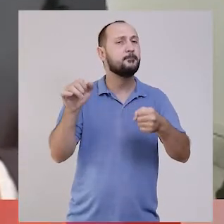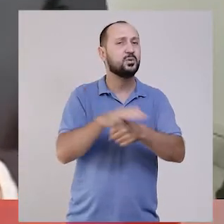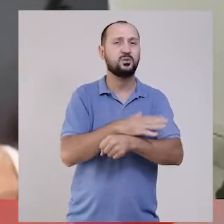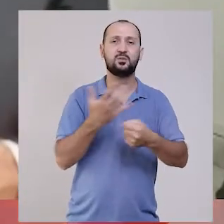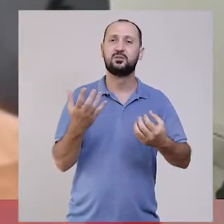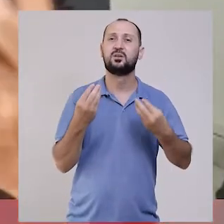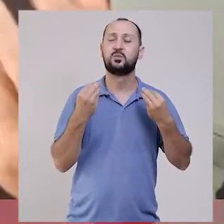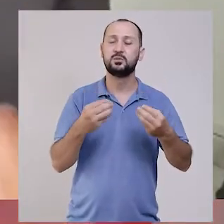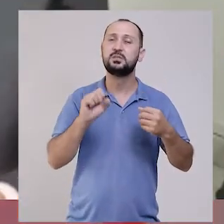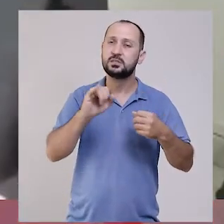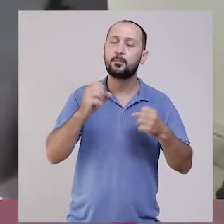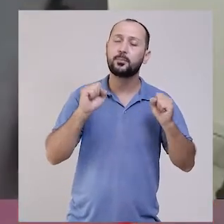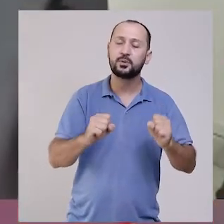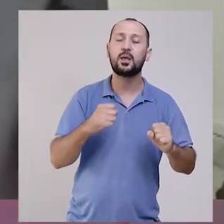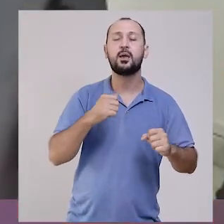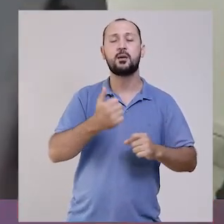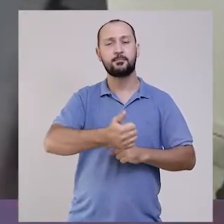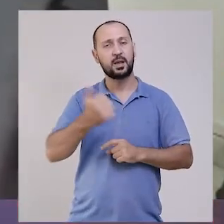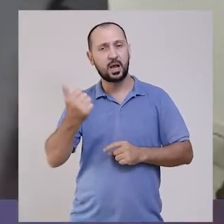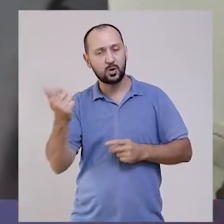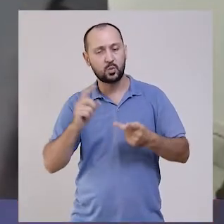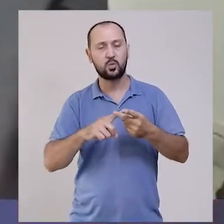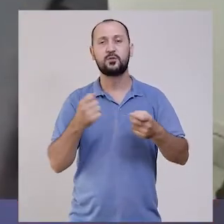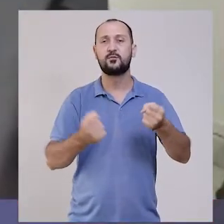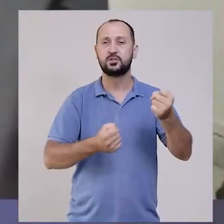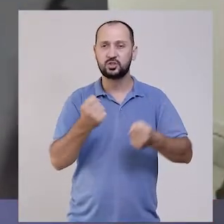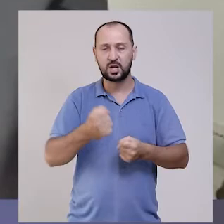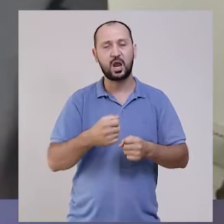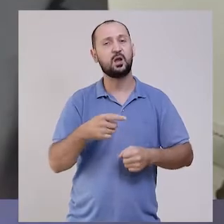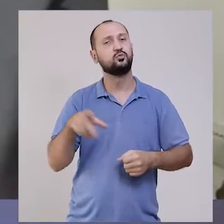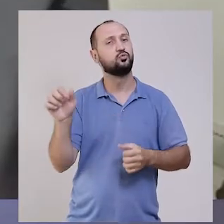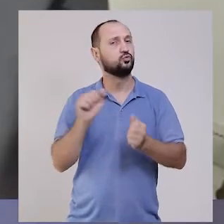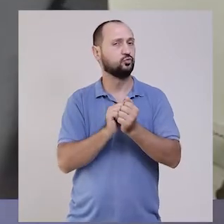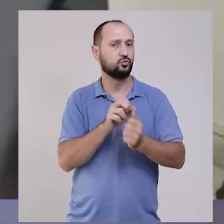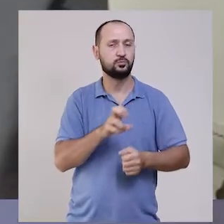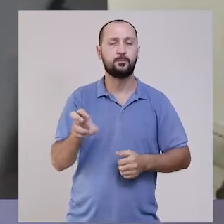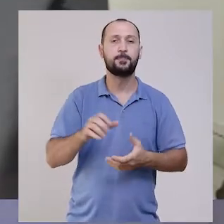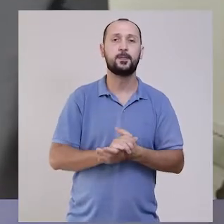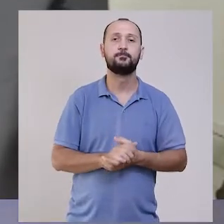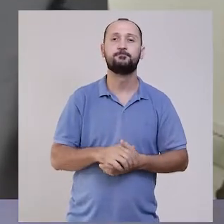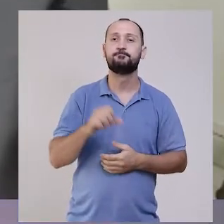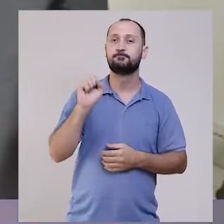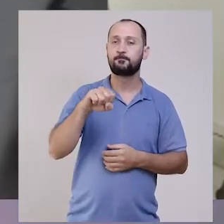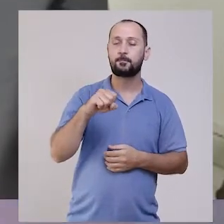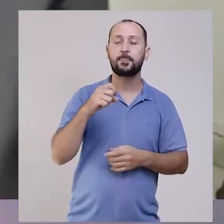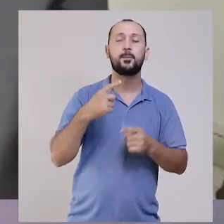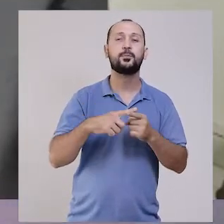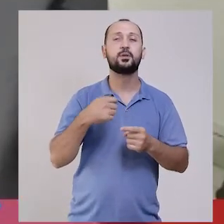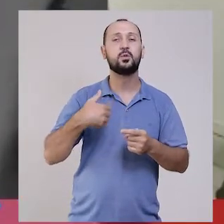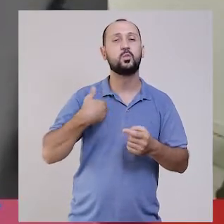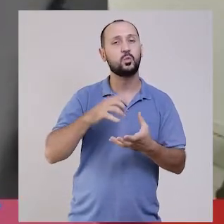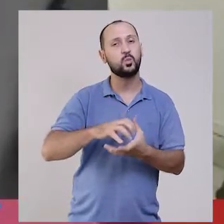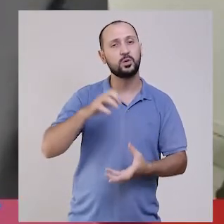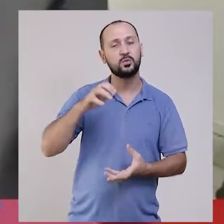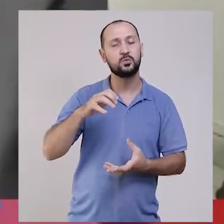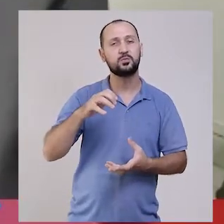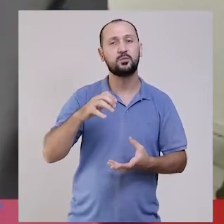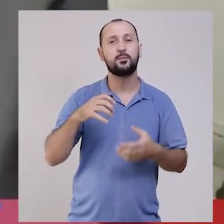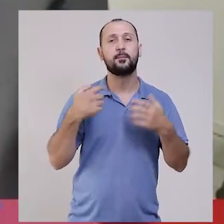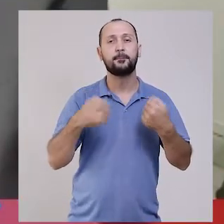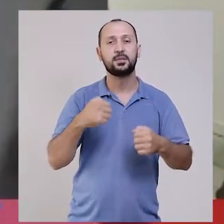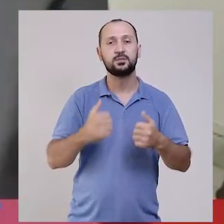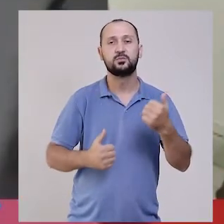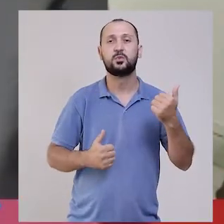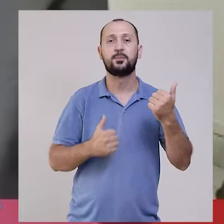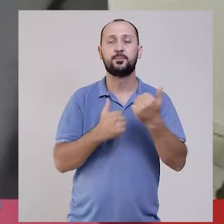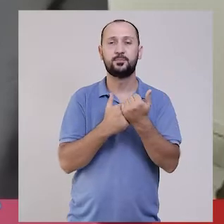uma carona, facilitar a vida da pessoa. Sim, até porque o idoso ele precisa desse apoio e de